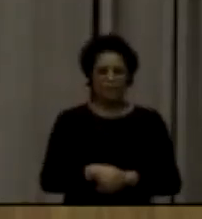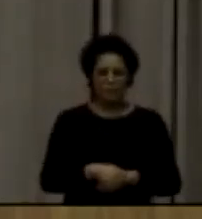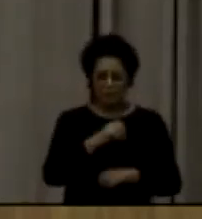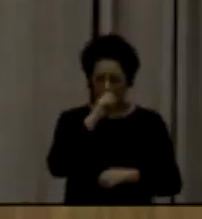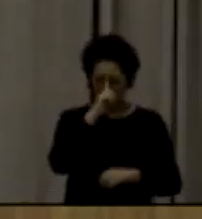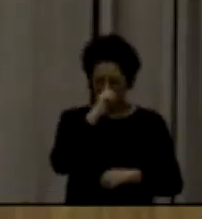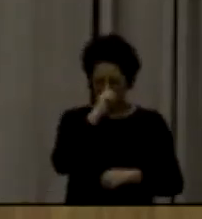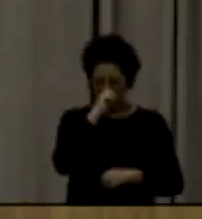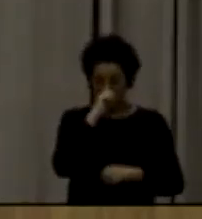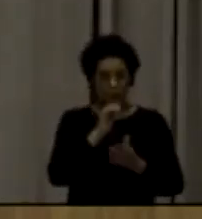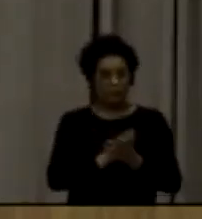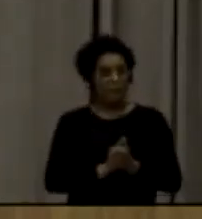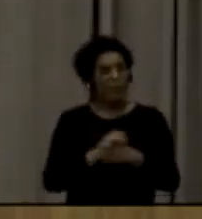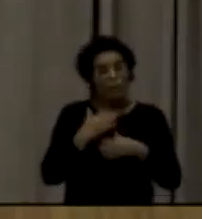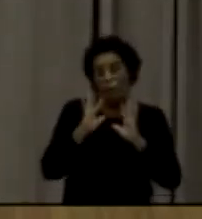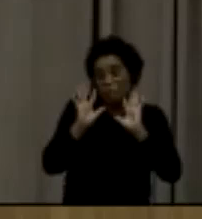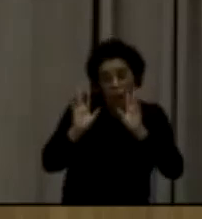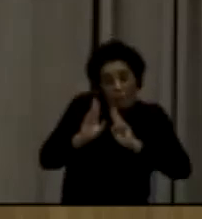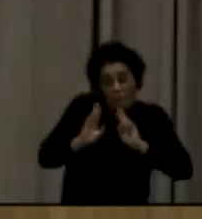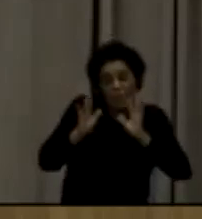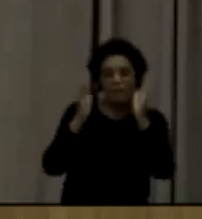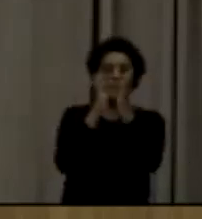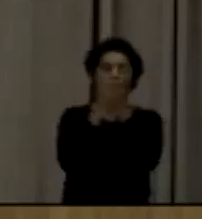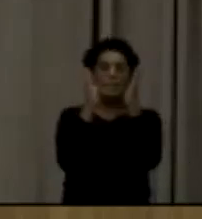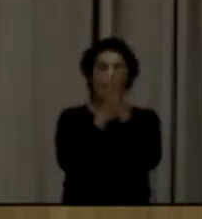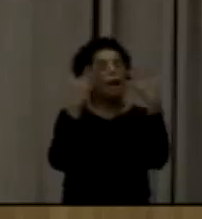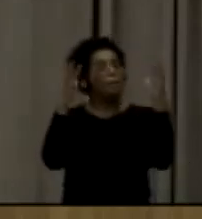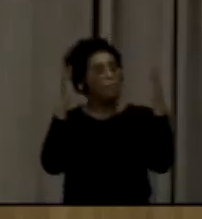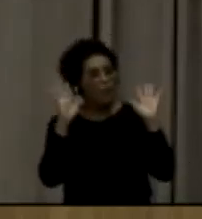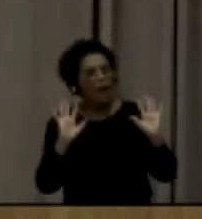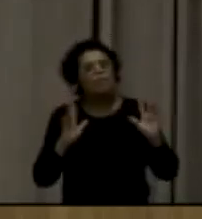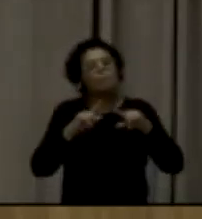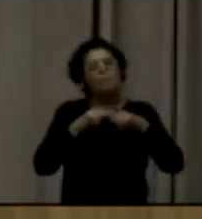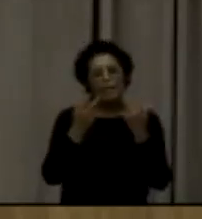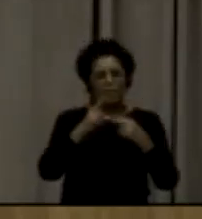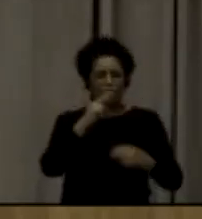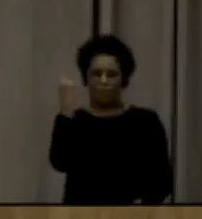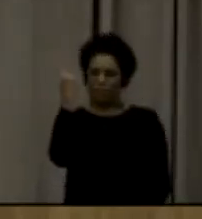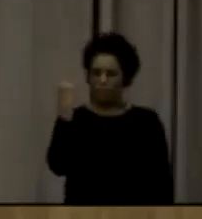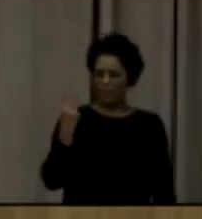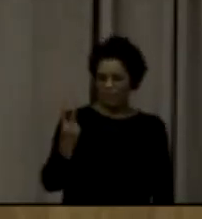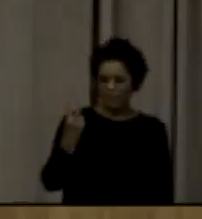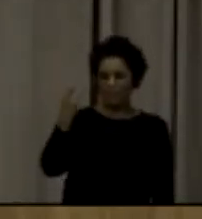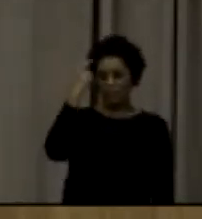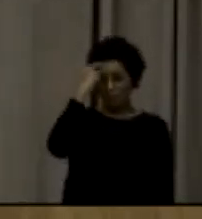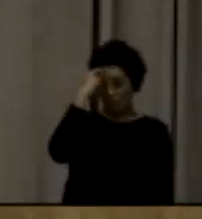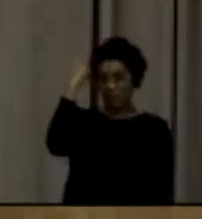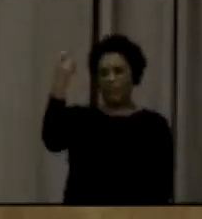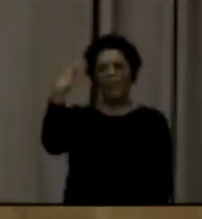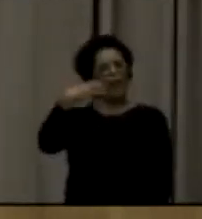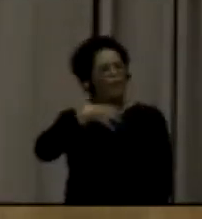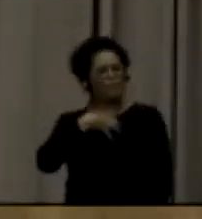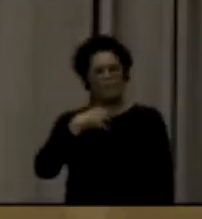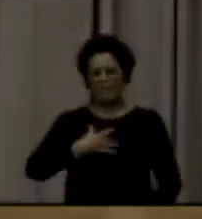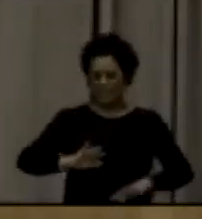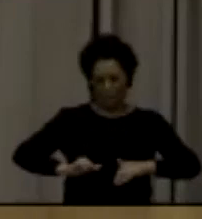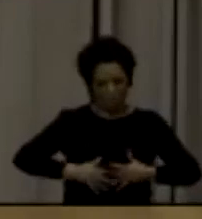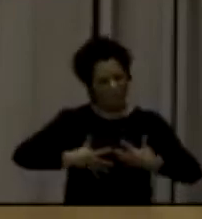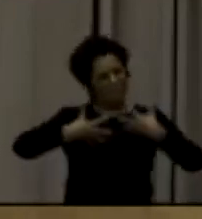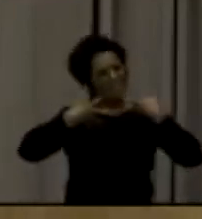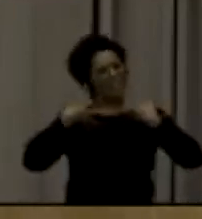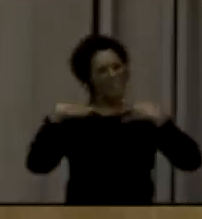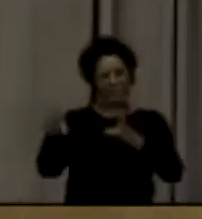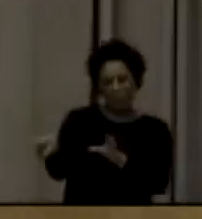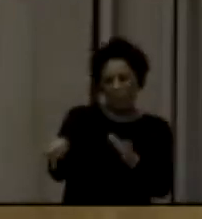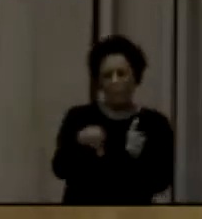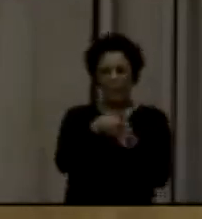Não, eu não esperava esse aplauso, mas claro, nós valorizamos também o trabalho dos nossos intelectuais. Eu me sinto muito orgulhoso de poder